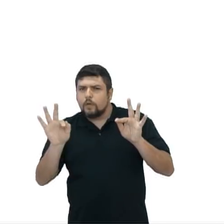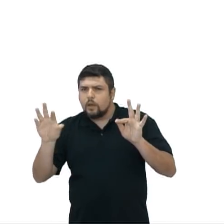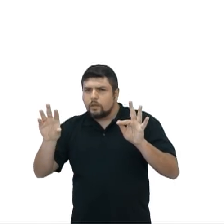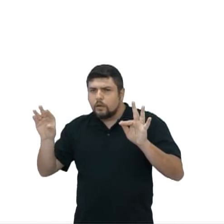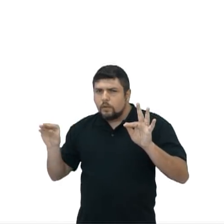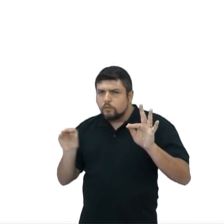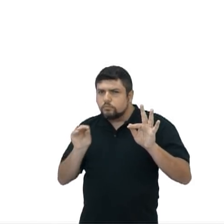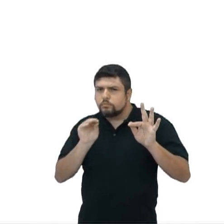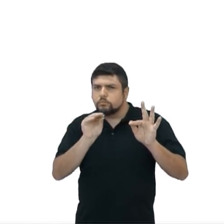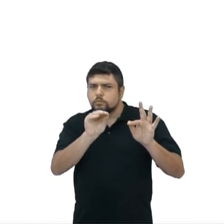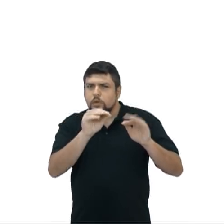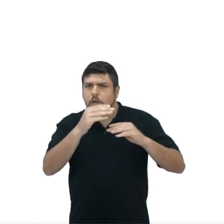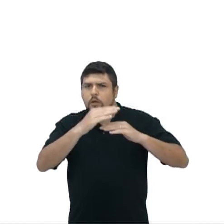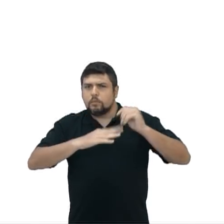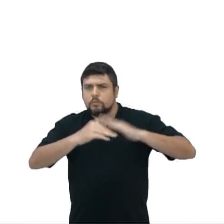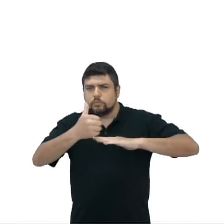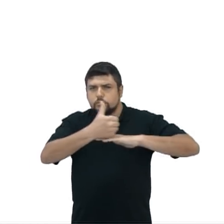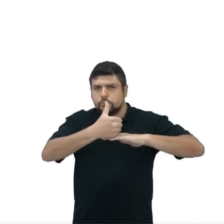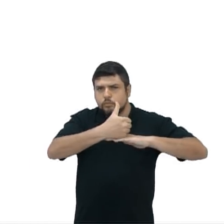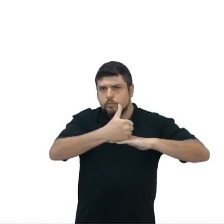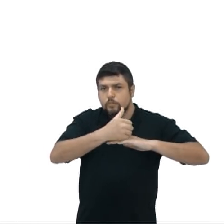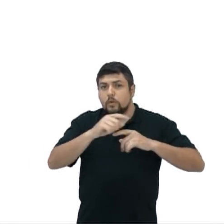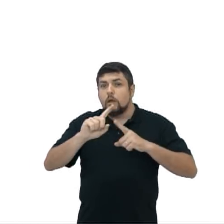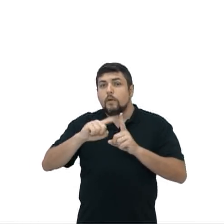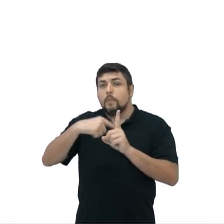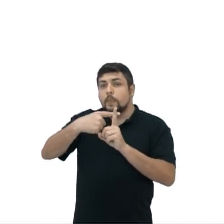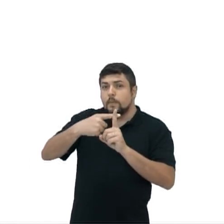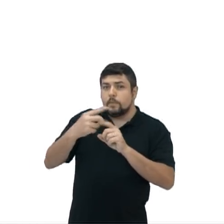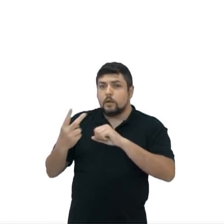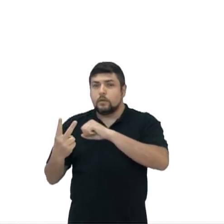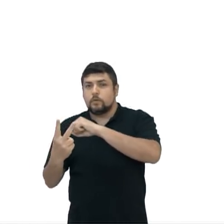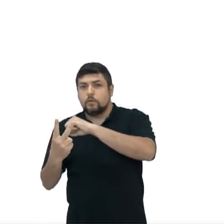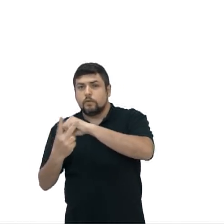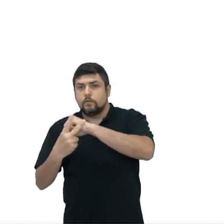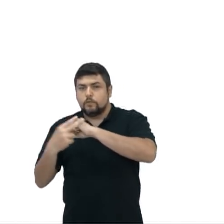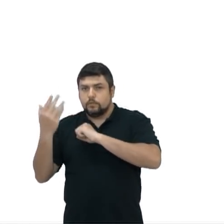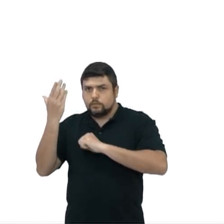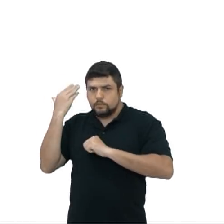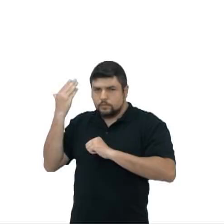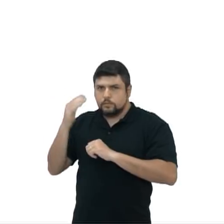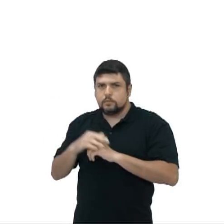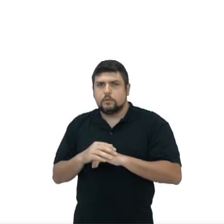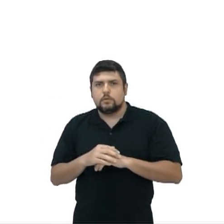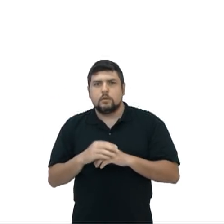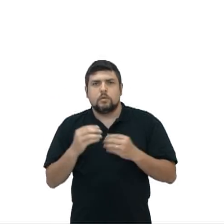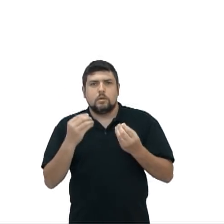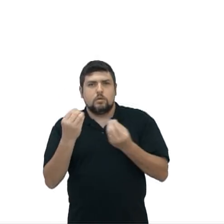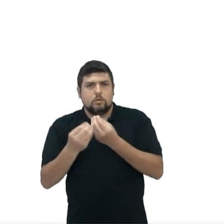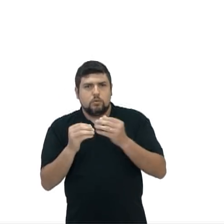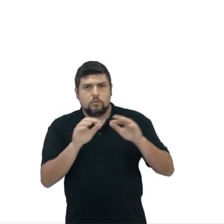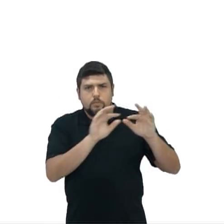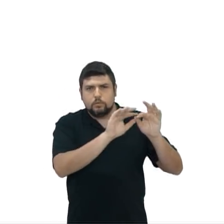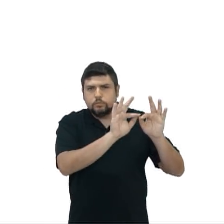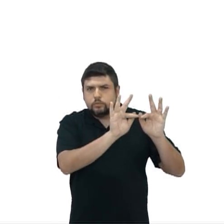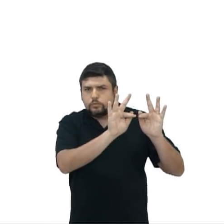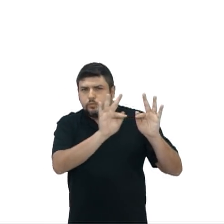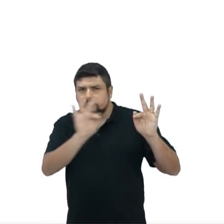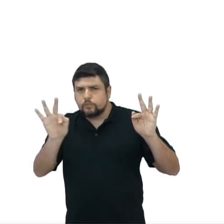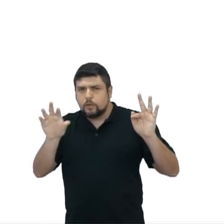no passado. Então, olha aqui, a gente vai usar a profissão que a gente viu e o meu verbinho eu vou colocar no